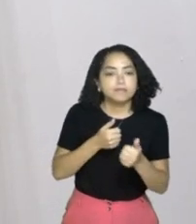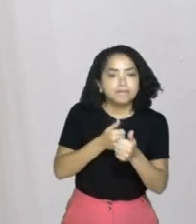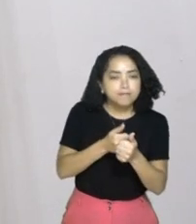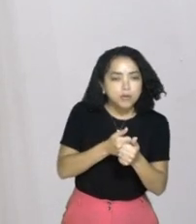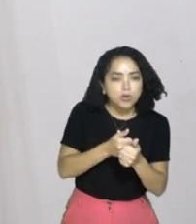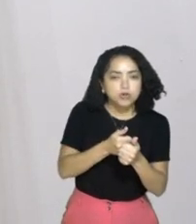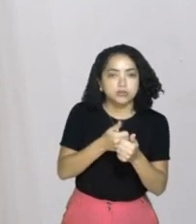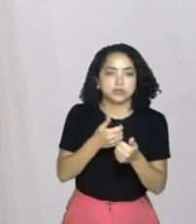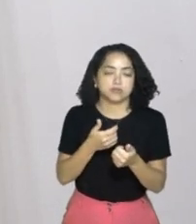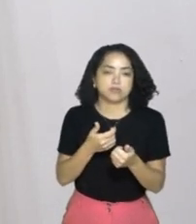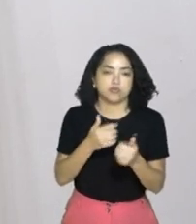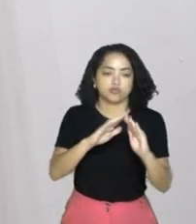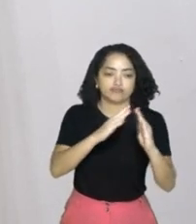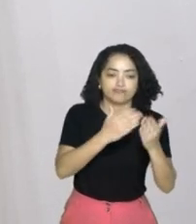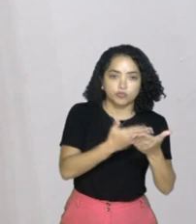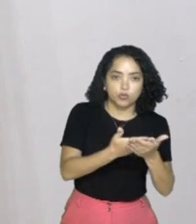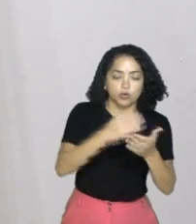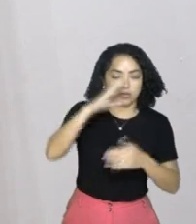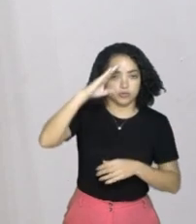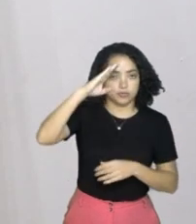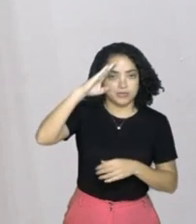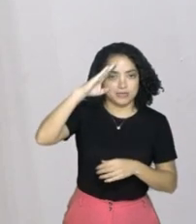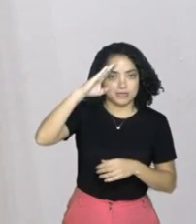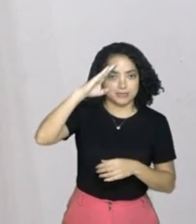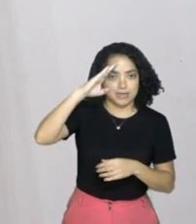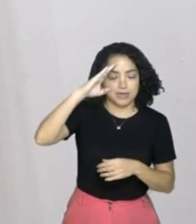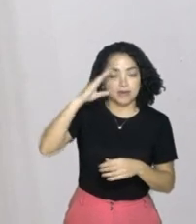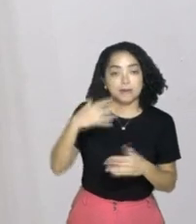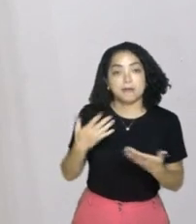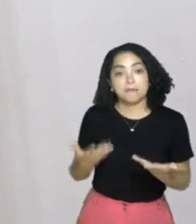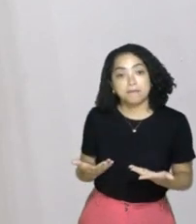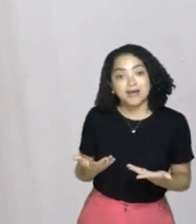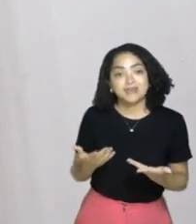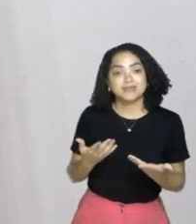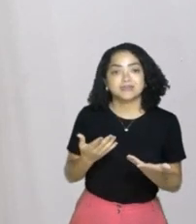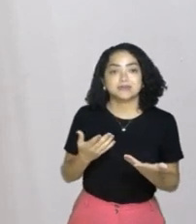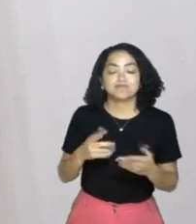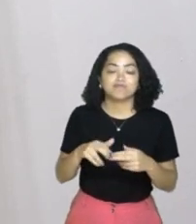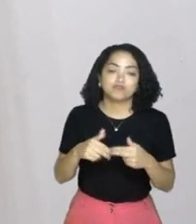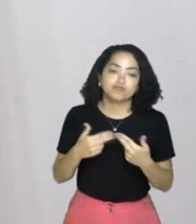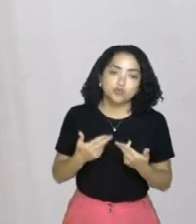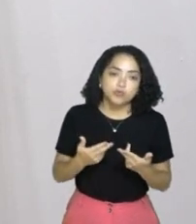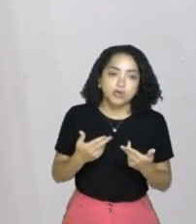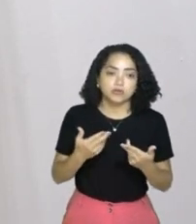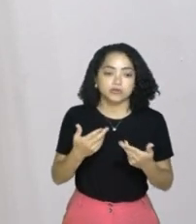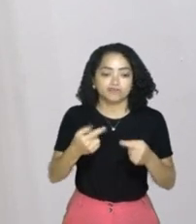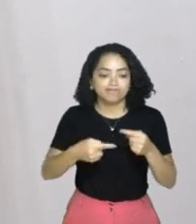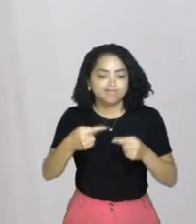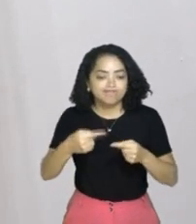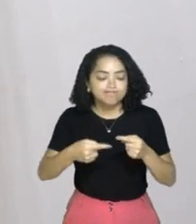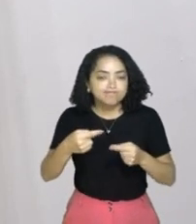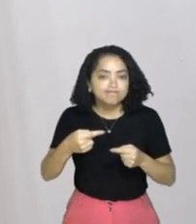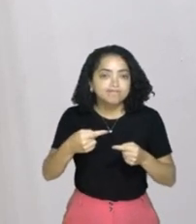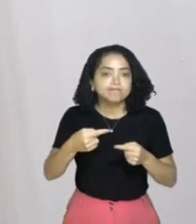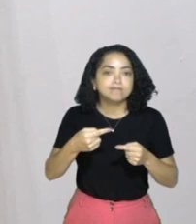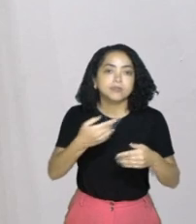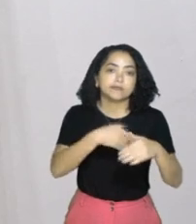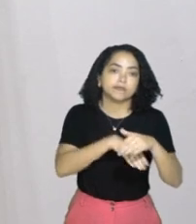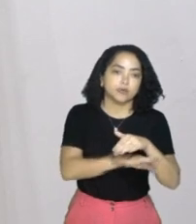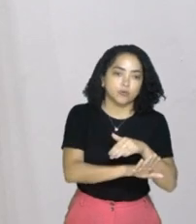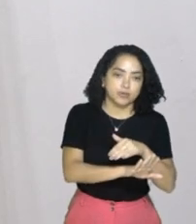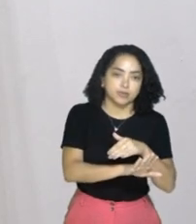ter o nosso Colégio Militar mas por questões políticas o projeto foi engavetado